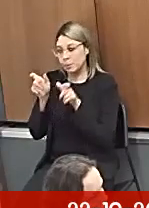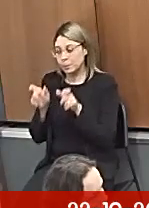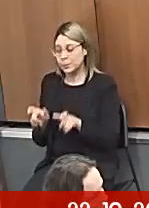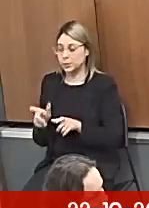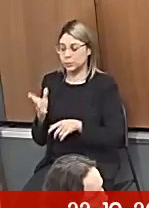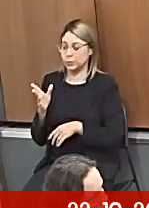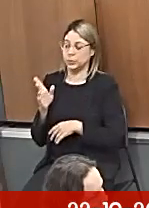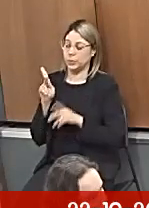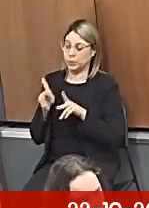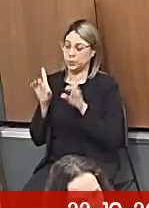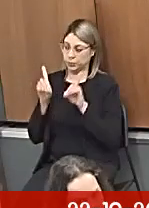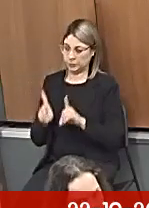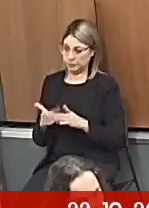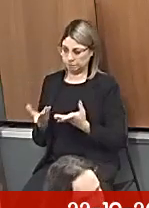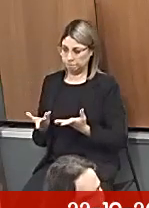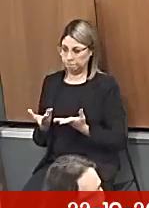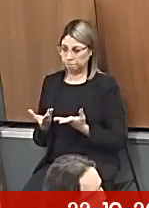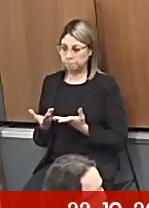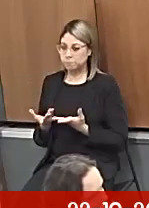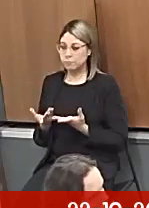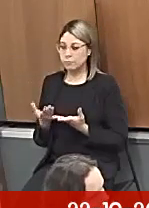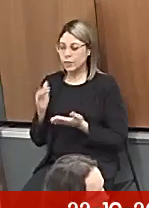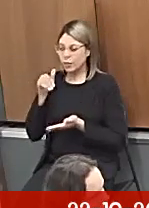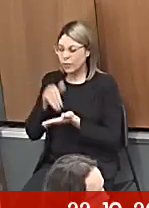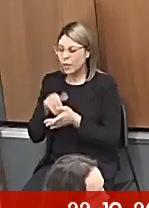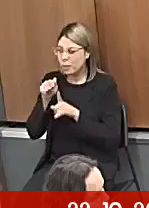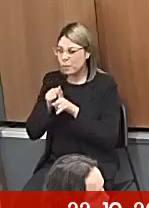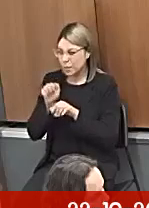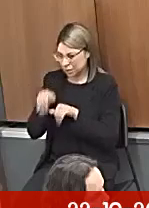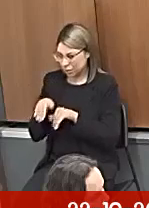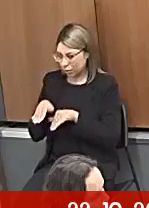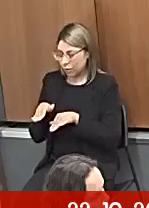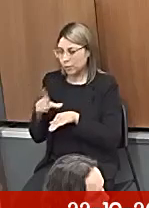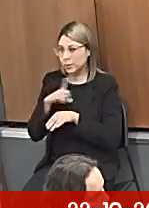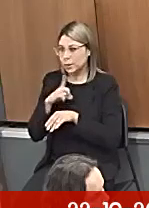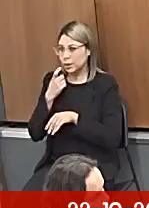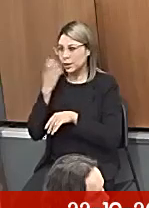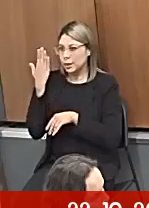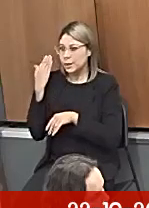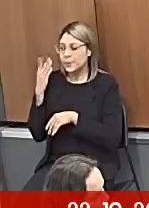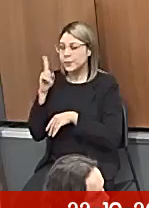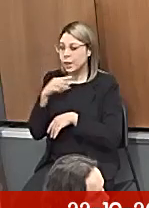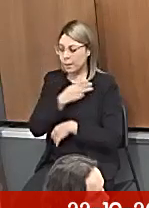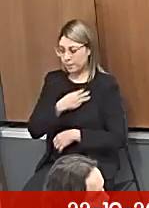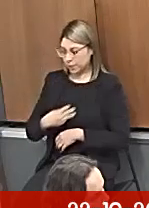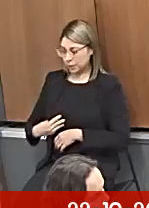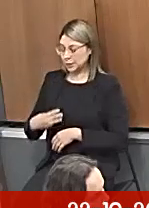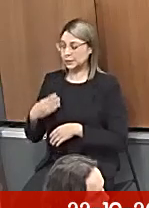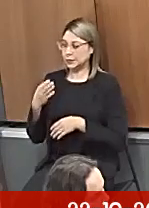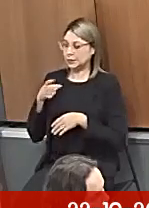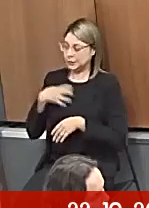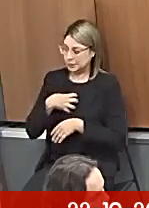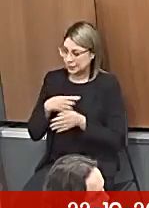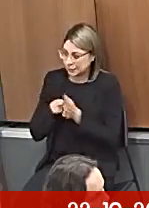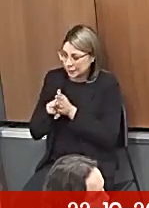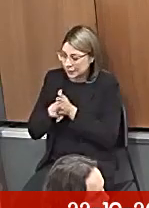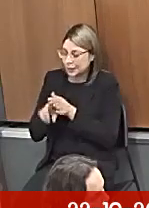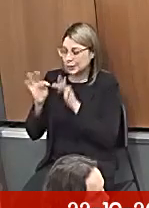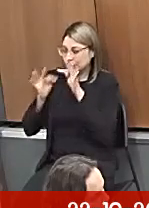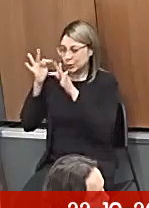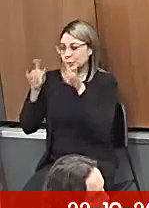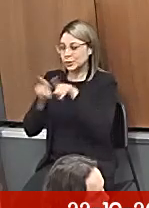com deficiência. No final do mês de setembro, nós tivemos a visita do ministro de Ciência e Tecnologia